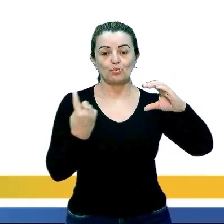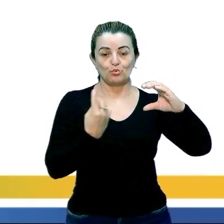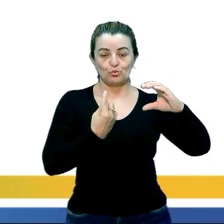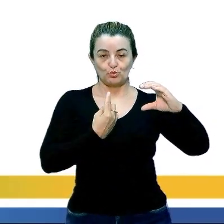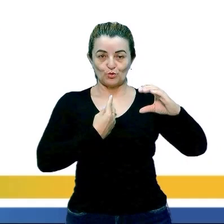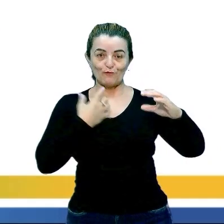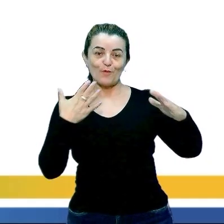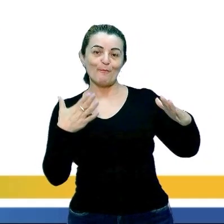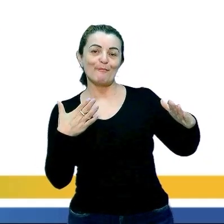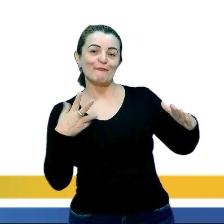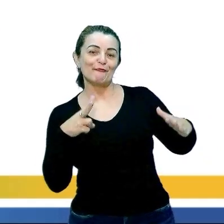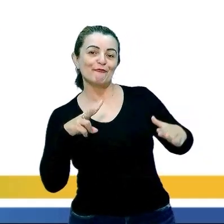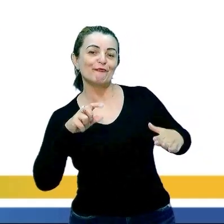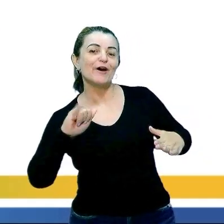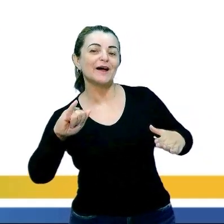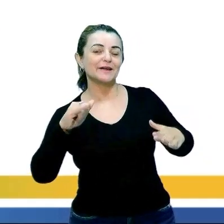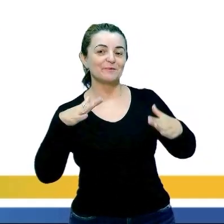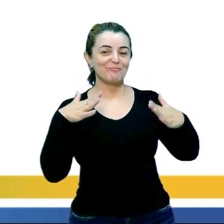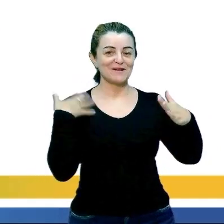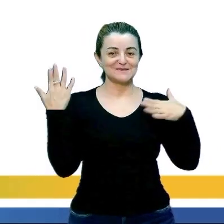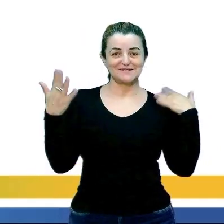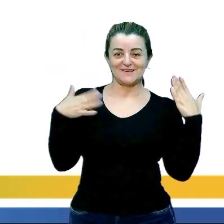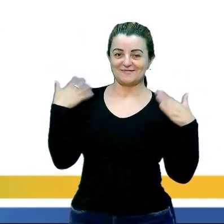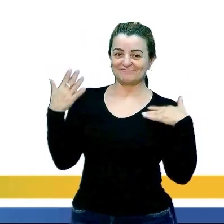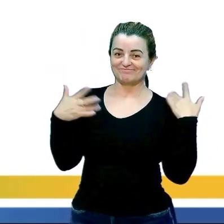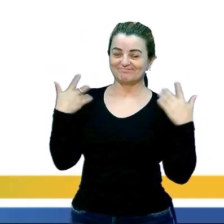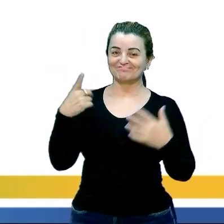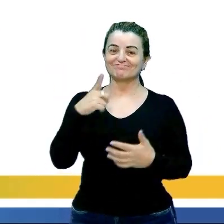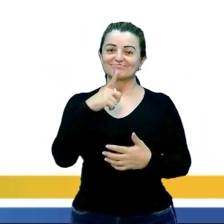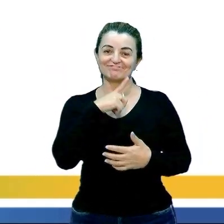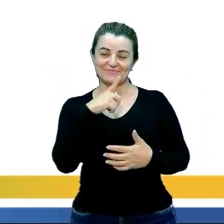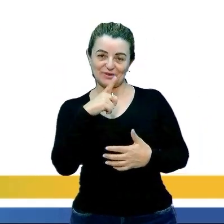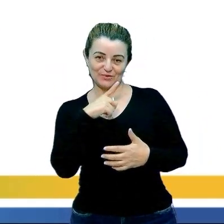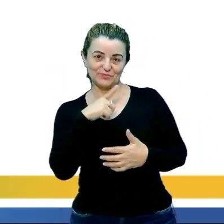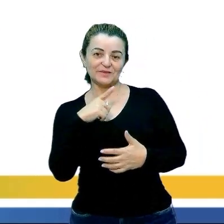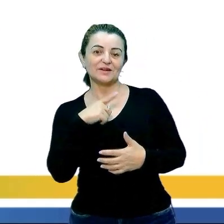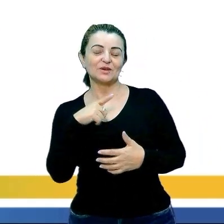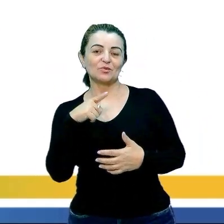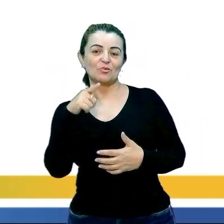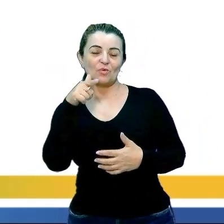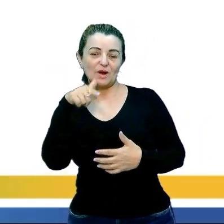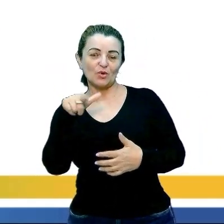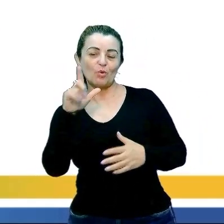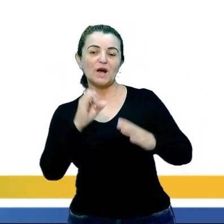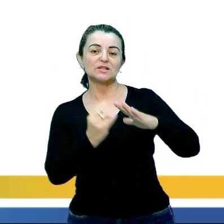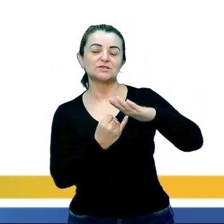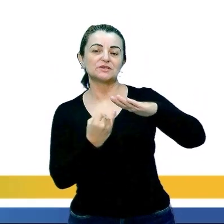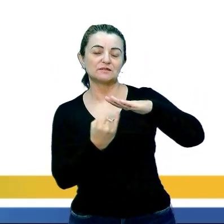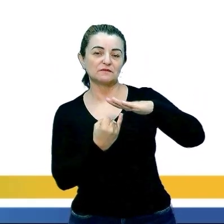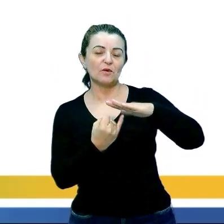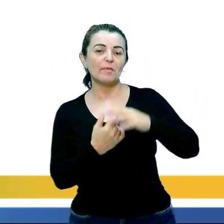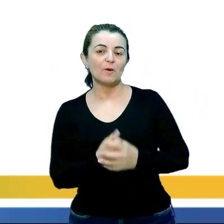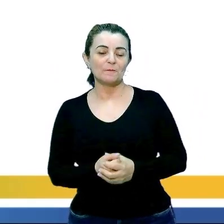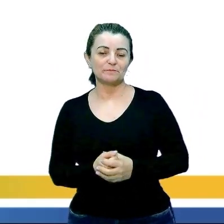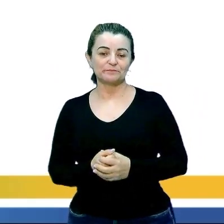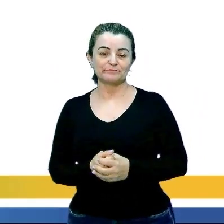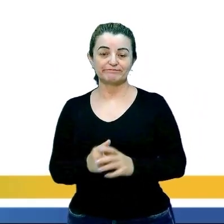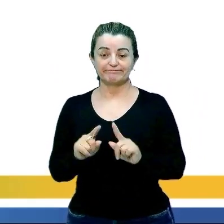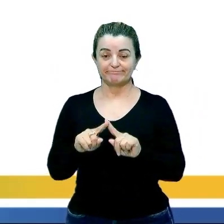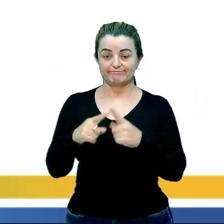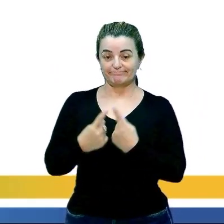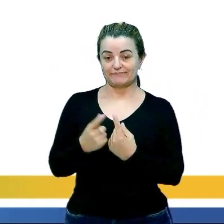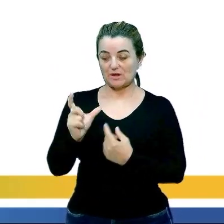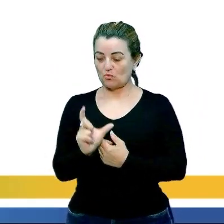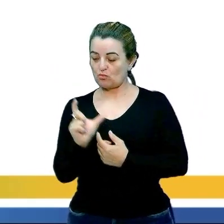vai passear. Muito bem, eu tenho aí uma linguagem coloquial, só que o trecho seguinte,